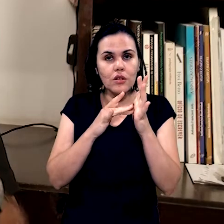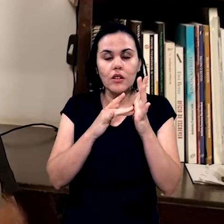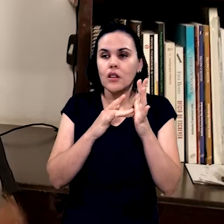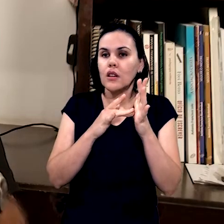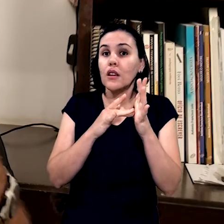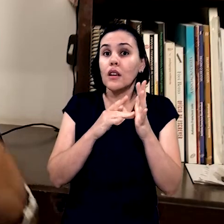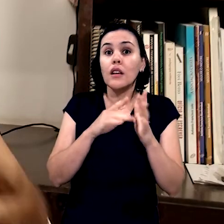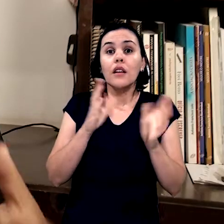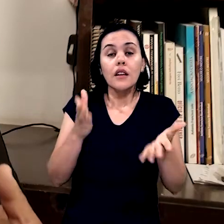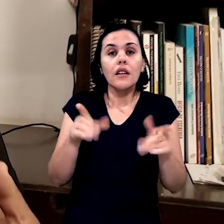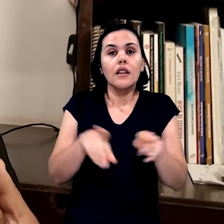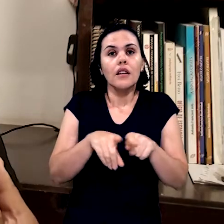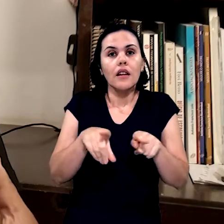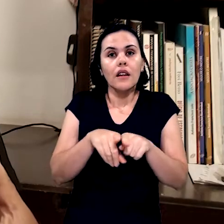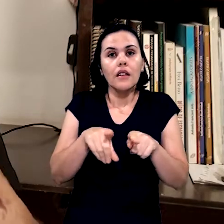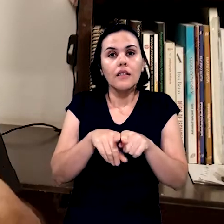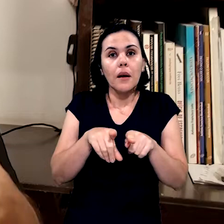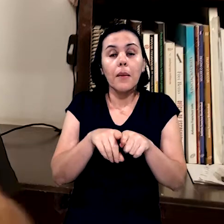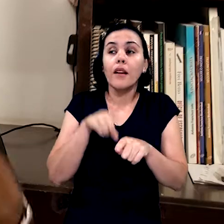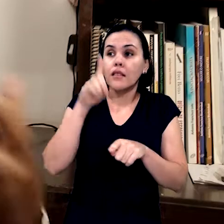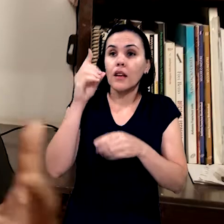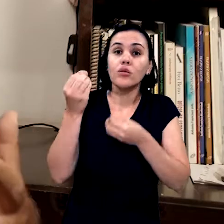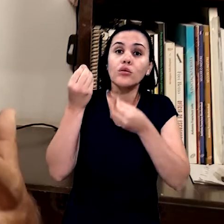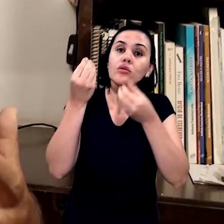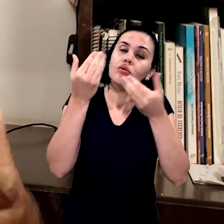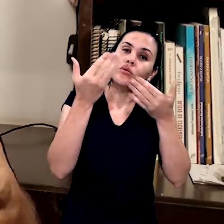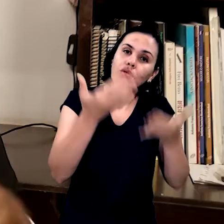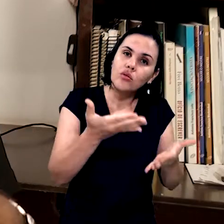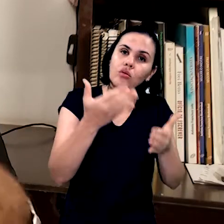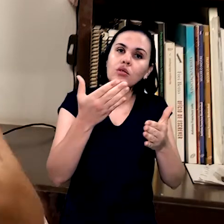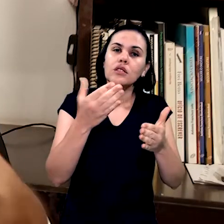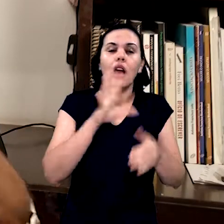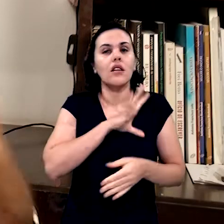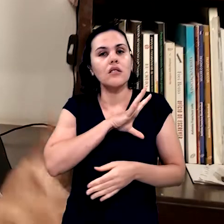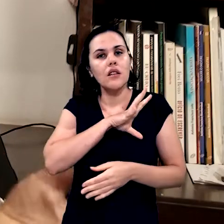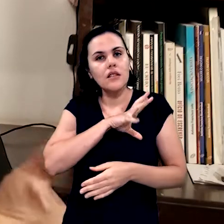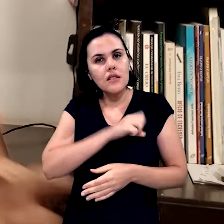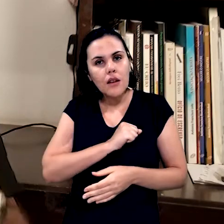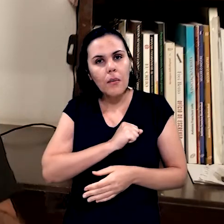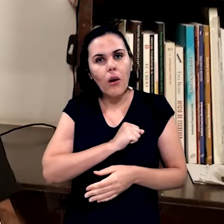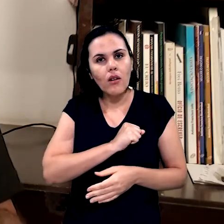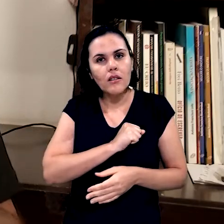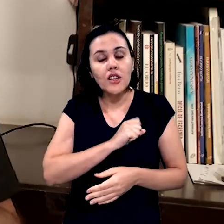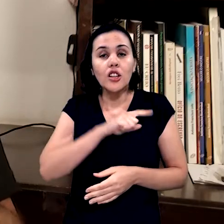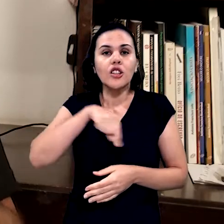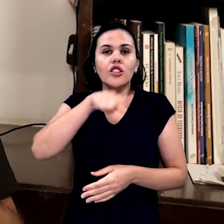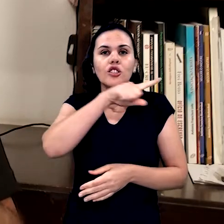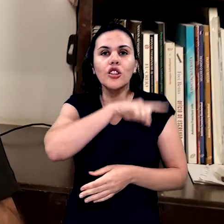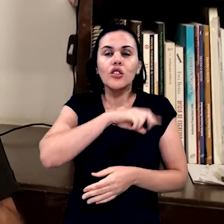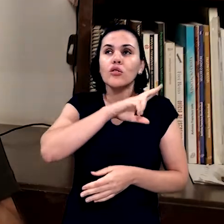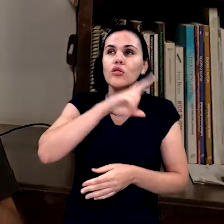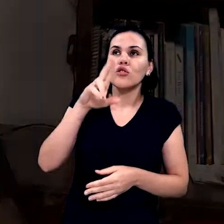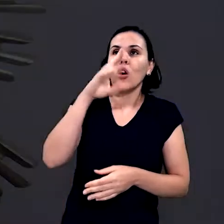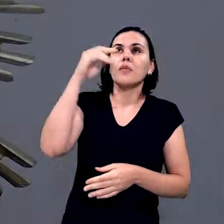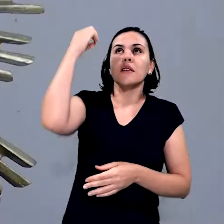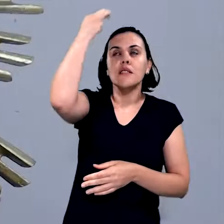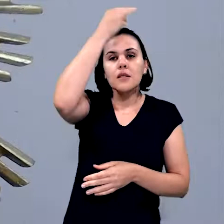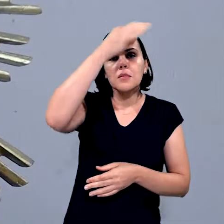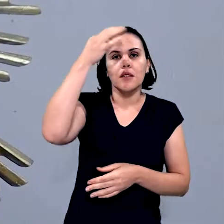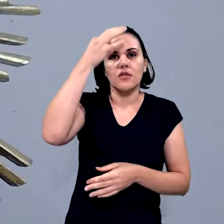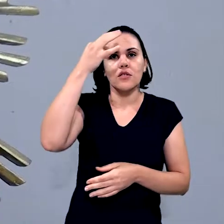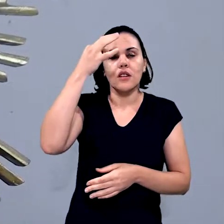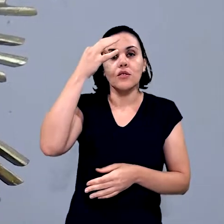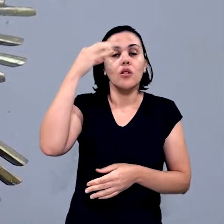e esse mesmo Deus nos deixa essa força deste amor na figura do Espírito Santo. Então o